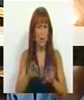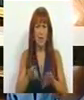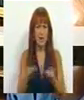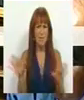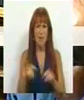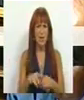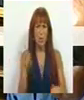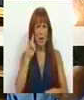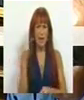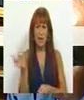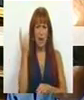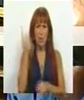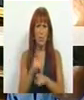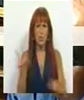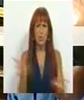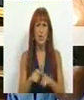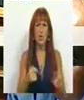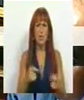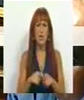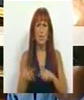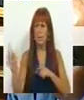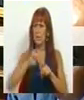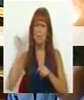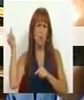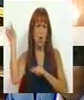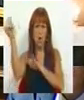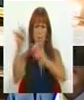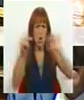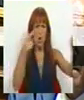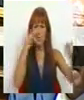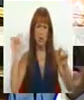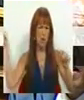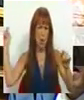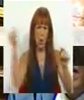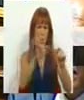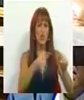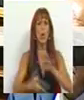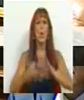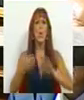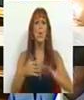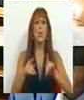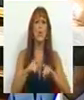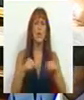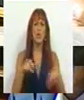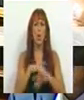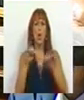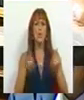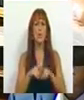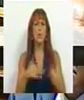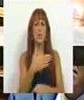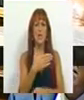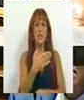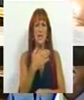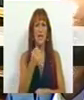a mais qualidade, dadas as distâncias a percorrer pelos cidadãos. Urgências e corredores de hospitais com 60 e